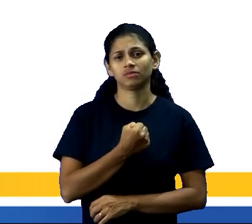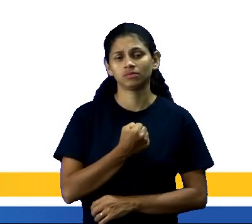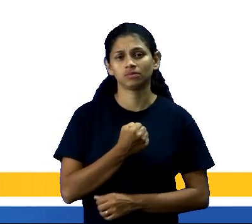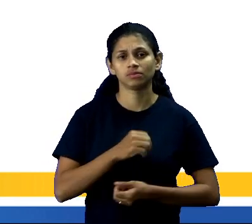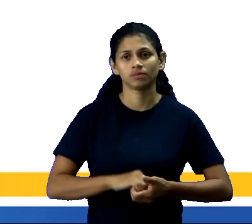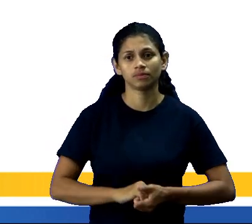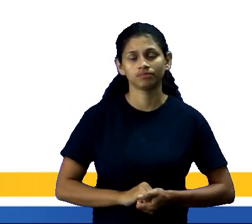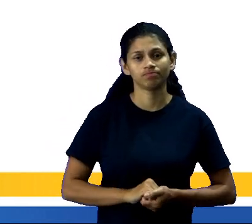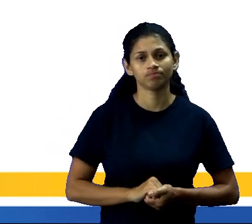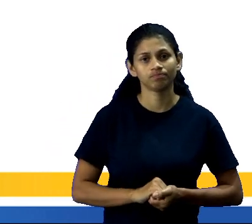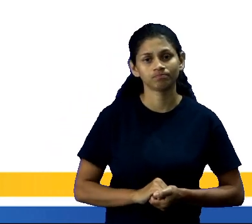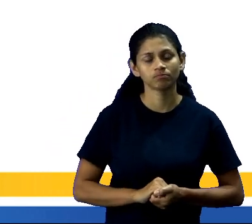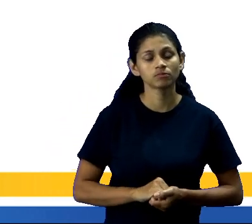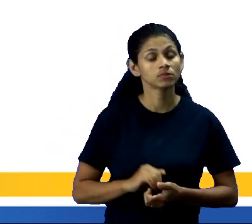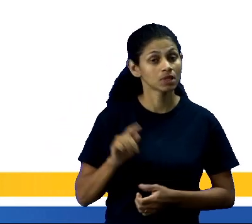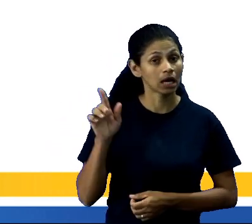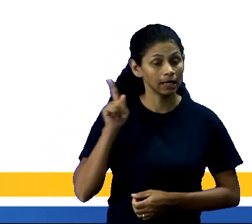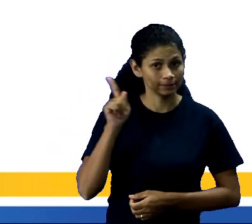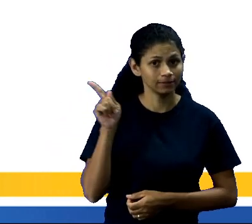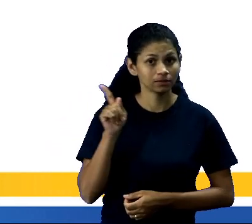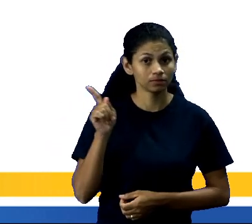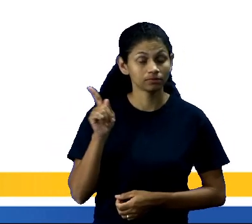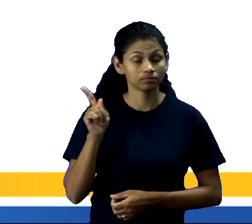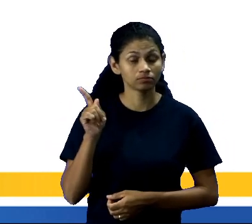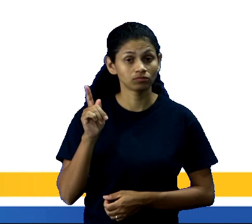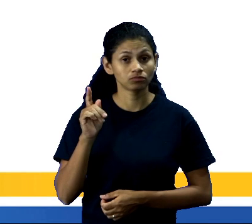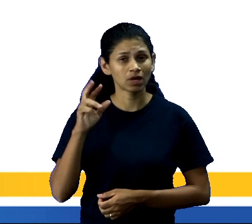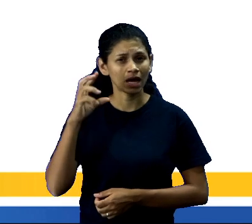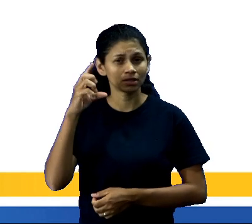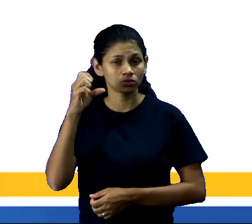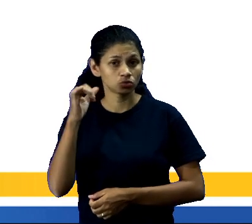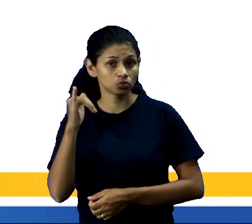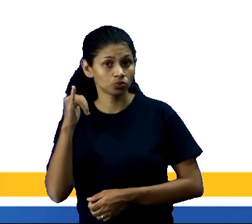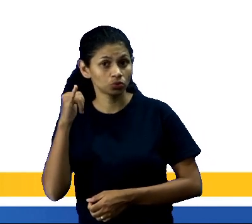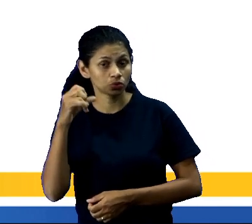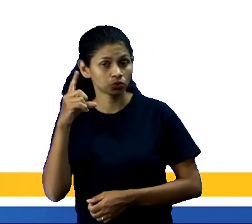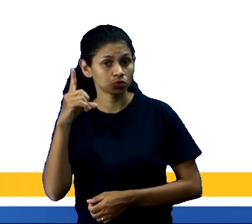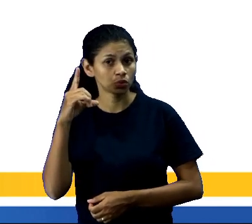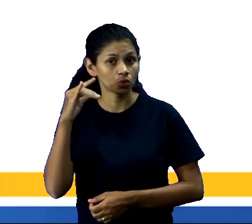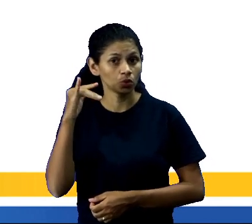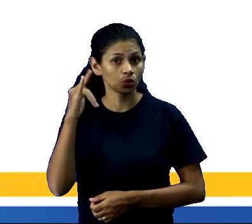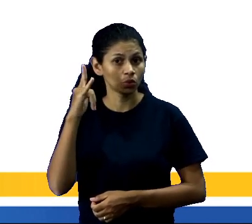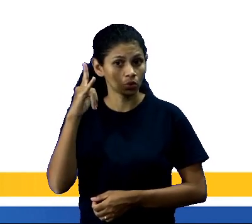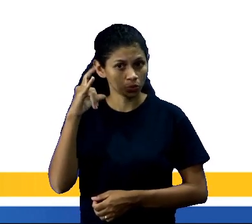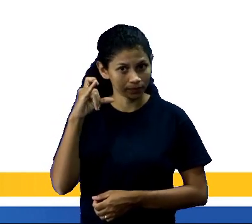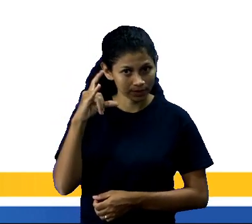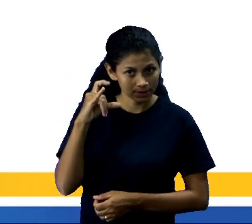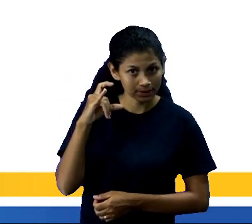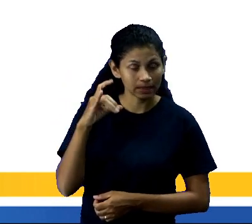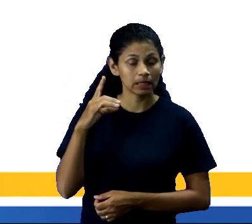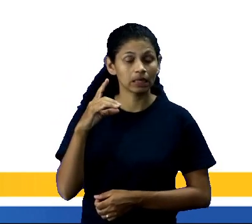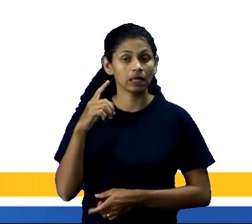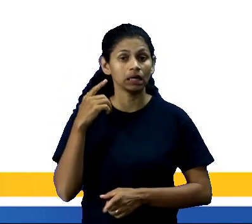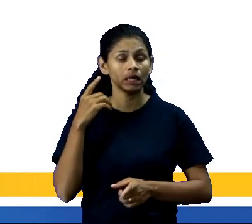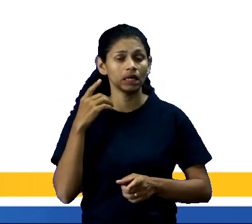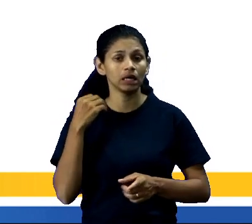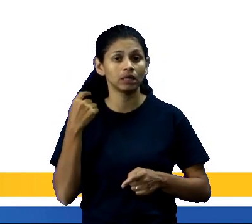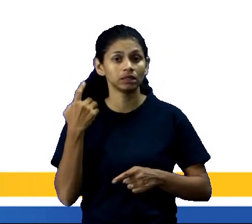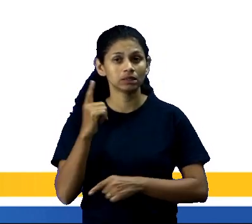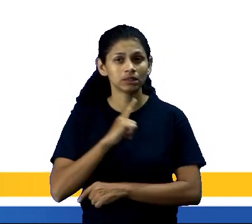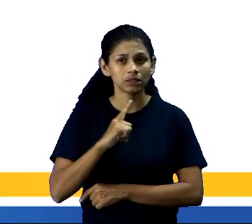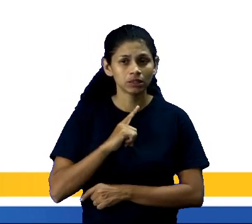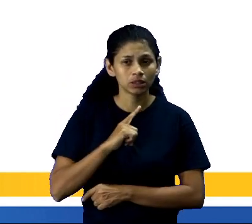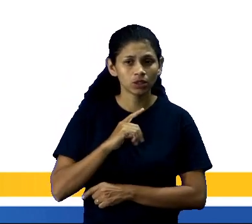Gente, e lá no Instagram você encontra muitos comentários positivos acerca do livro de pessoas que gostam